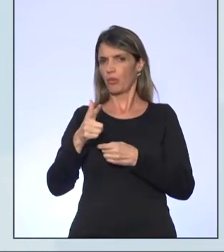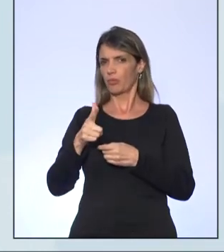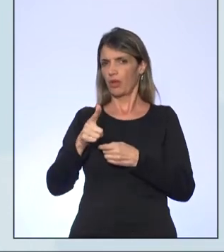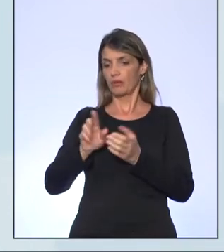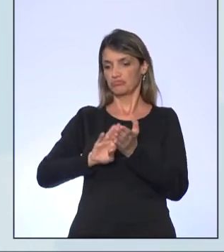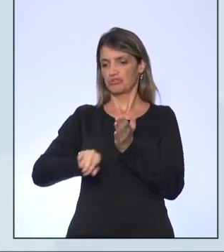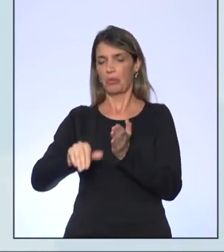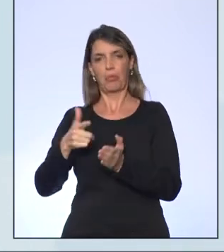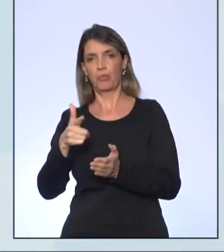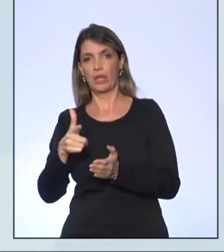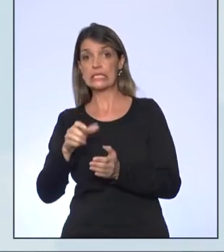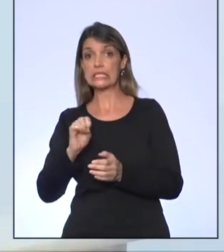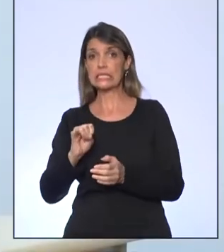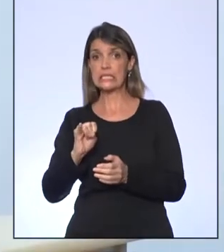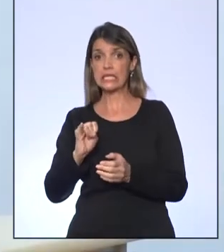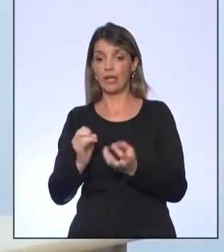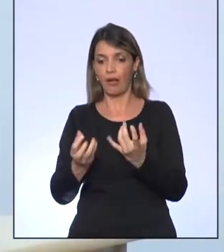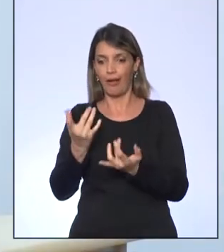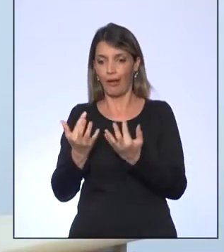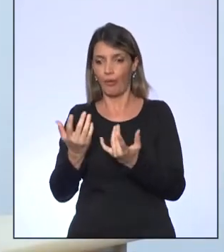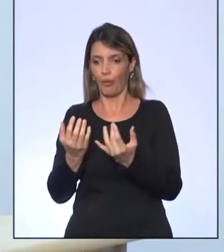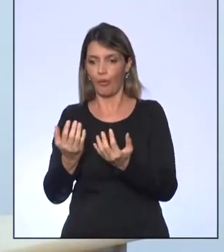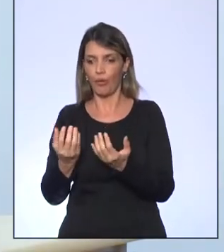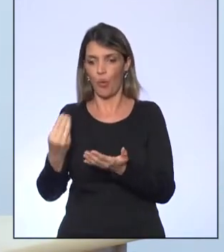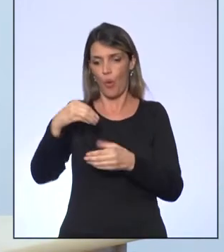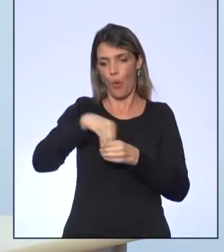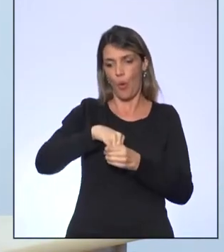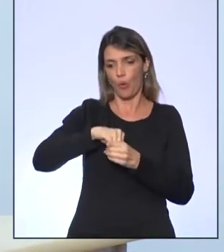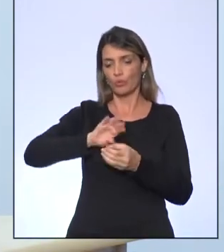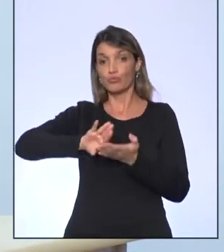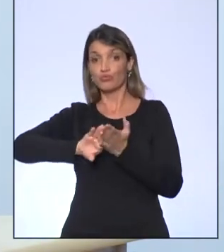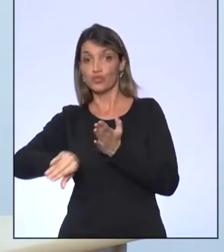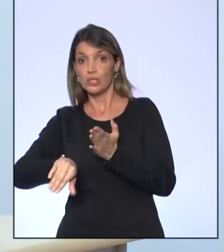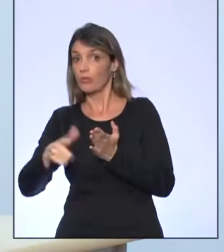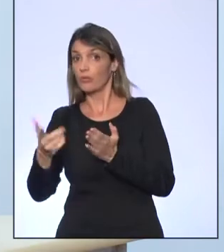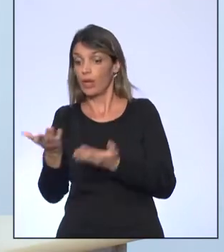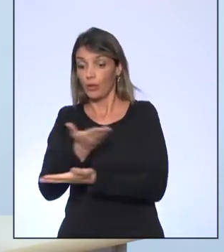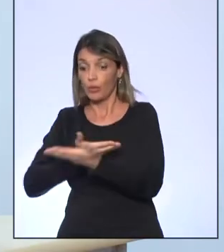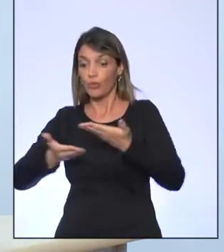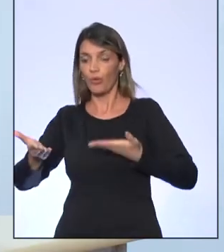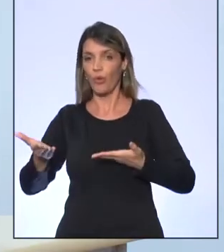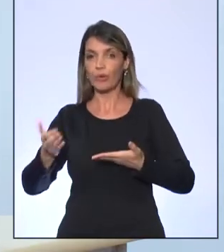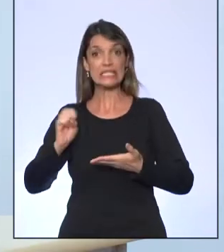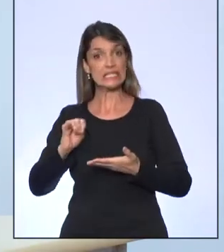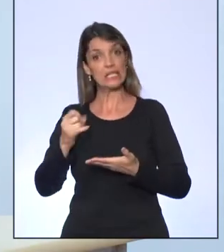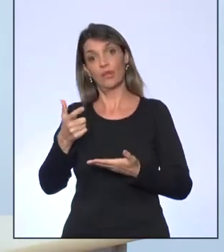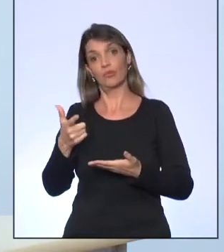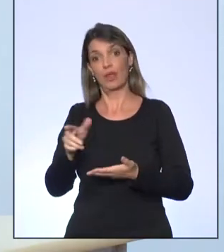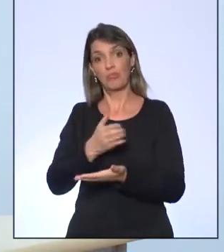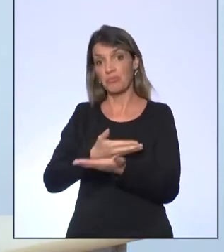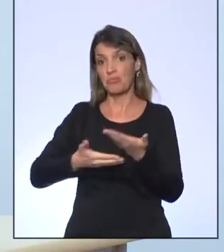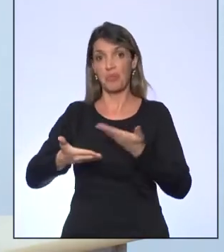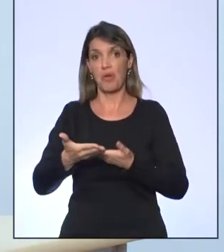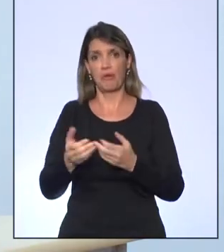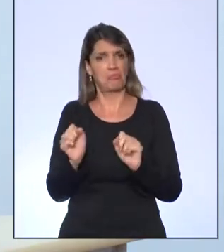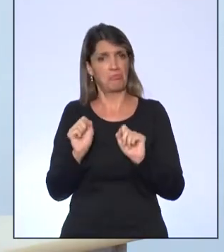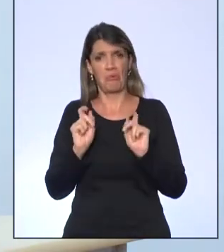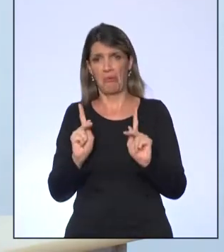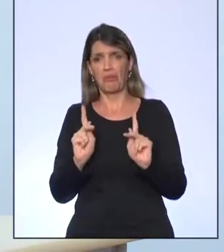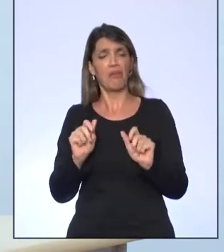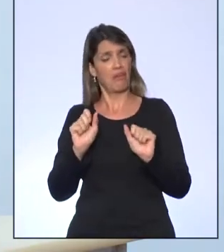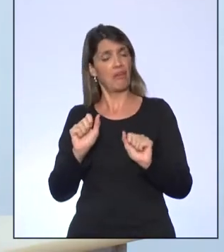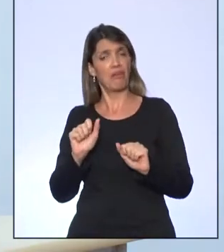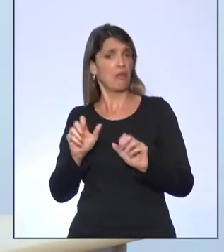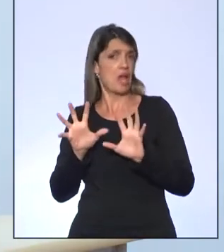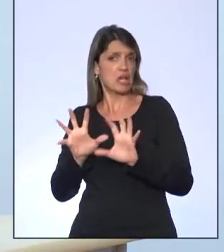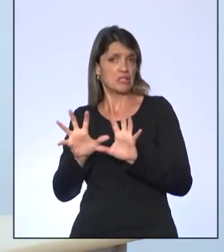removida. Então, se eu não coloco o calor e se eu não tiro o calor, eu não estou tendo troca, certo? Então, se eu não estou tendo troca, tá legal. É assim que tem que ser